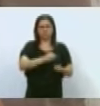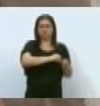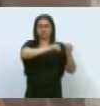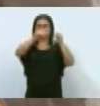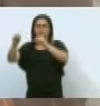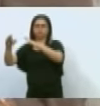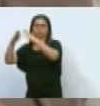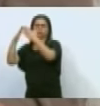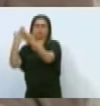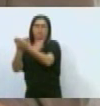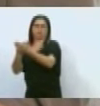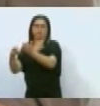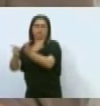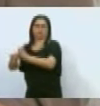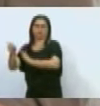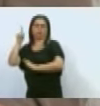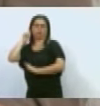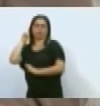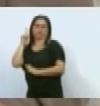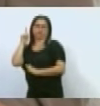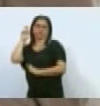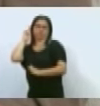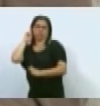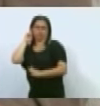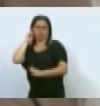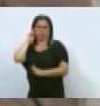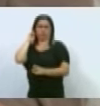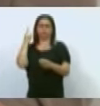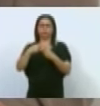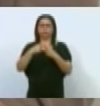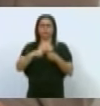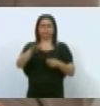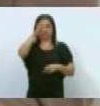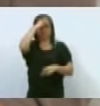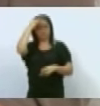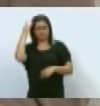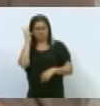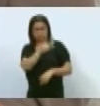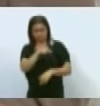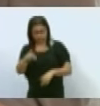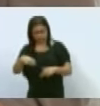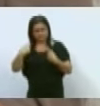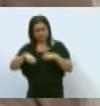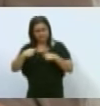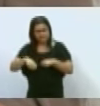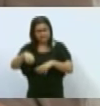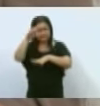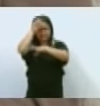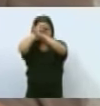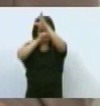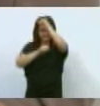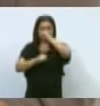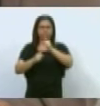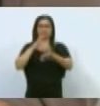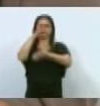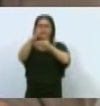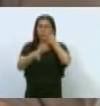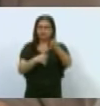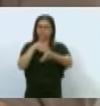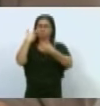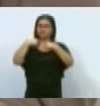essas crianças ali. Uhum. Porque ali os professores têm que saber Libras, uhum, as crianças que estudam, ou 20 que estudam, às vezes tem